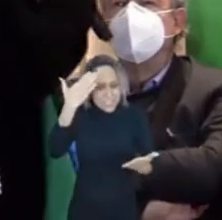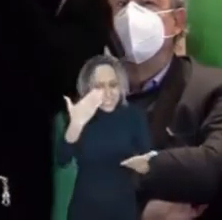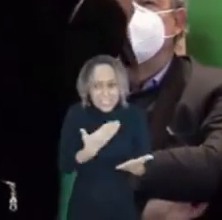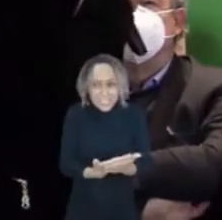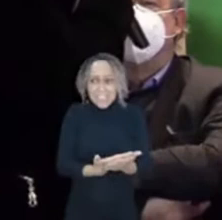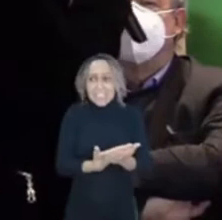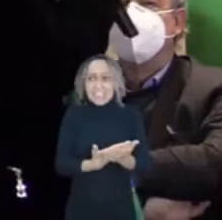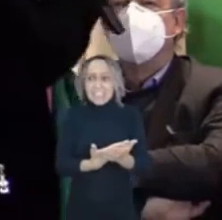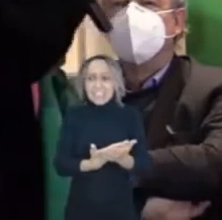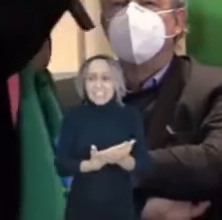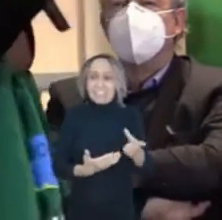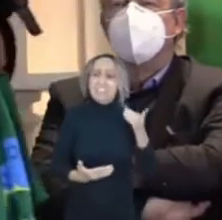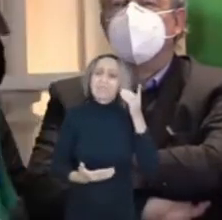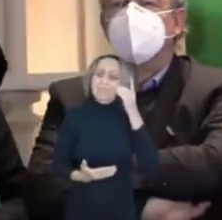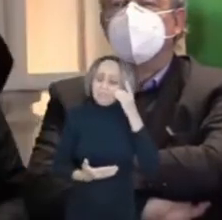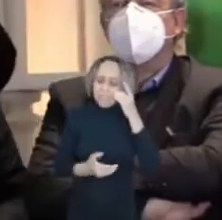presidente Dilma.